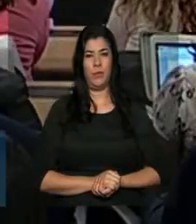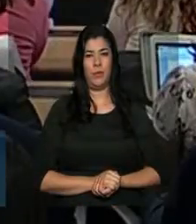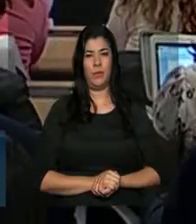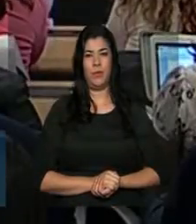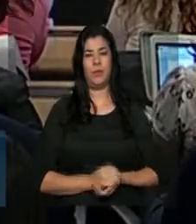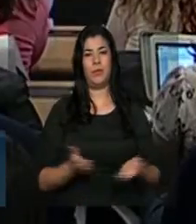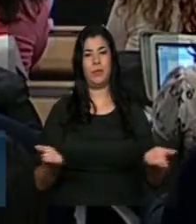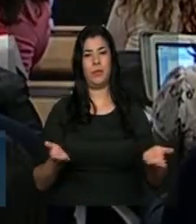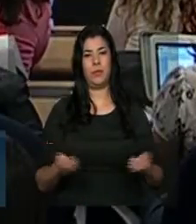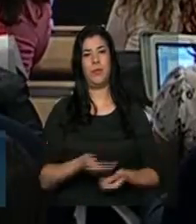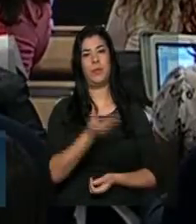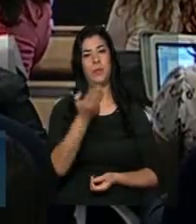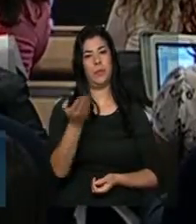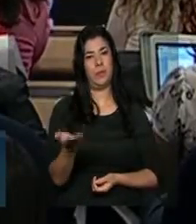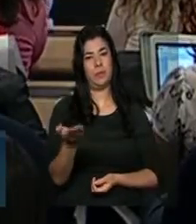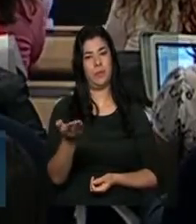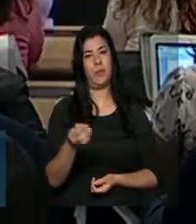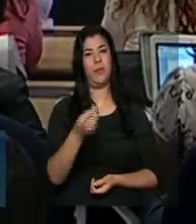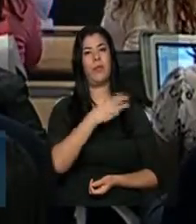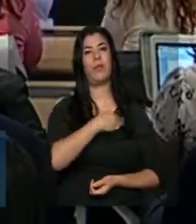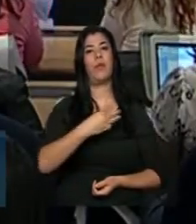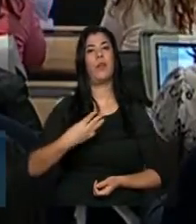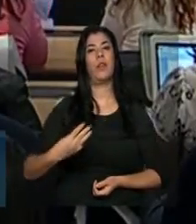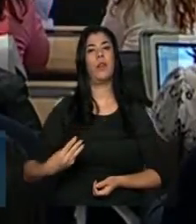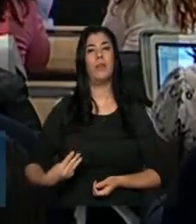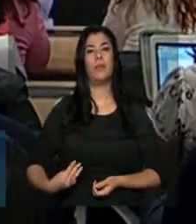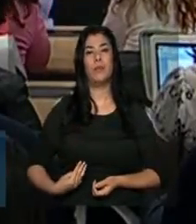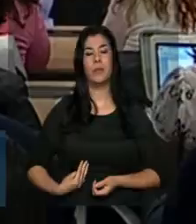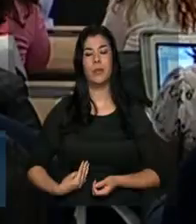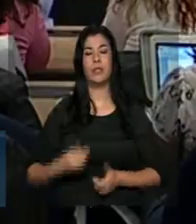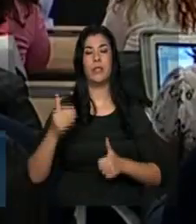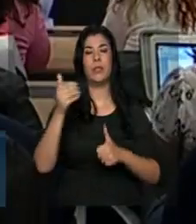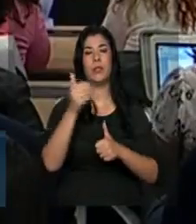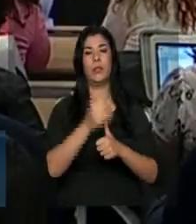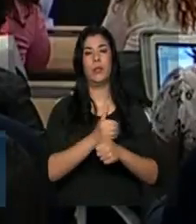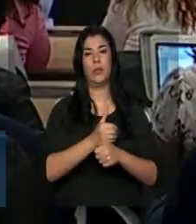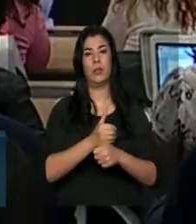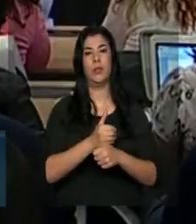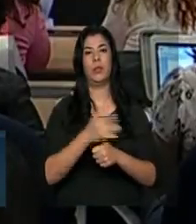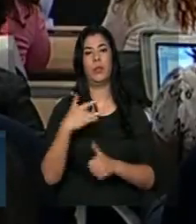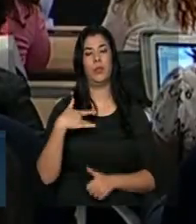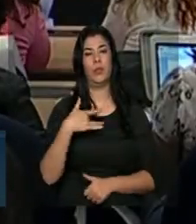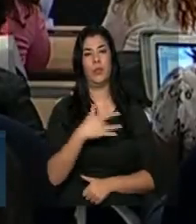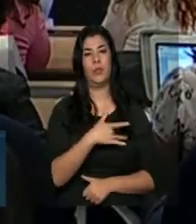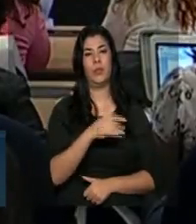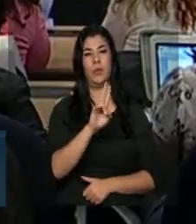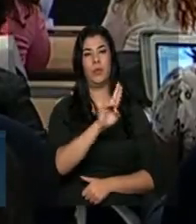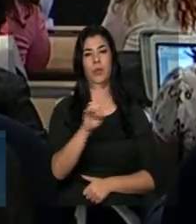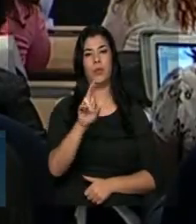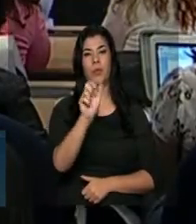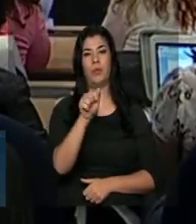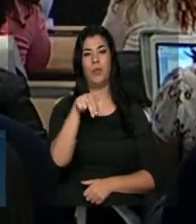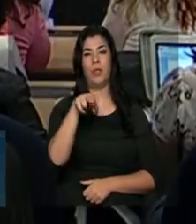Com a palavra, a senhora ministra de Estado da Saúde interina, Ana Paula Menezes.